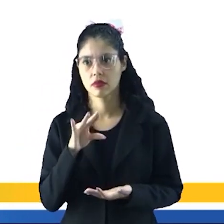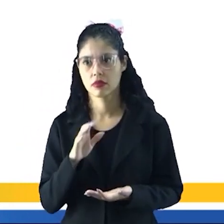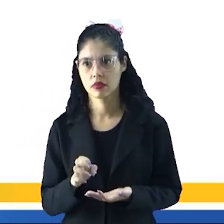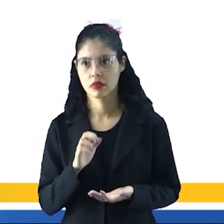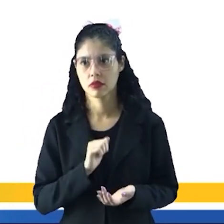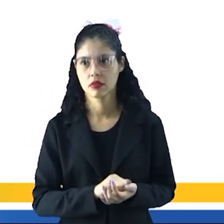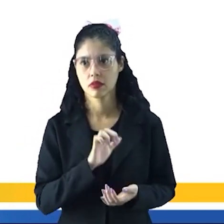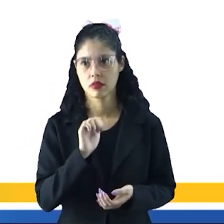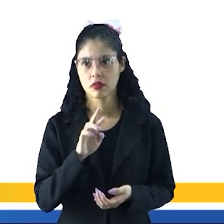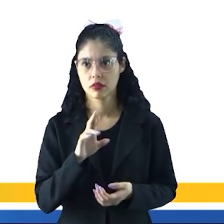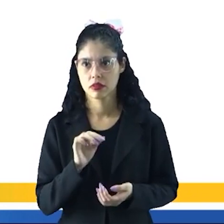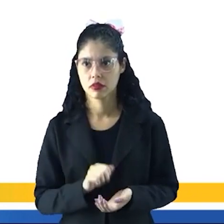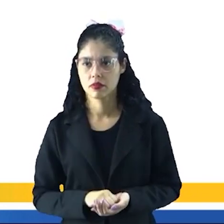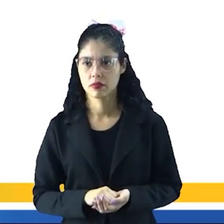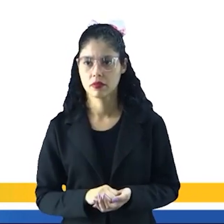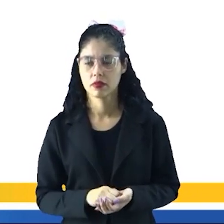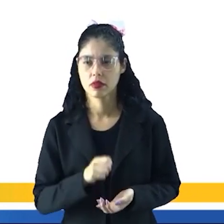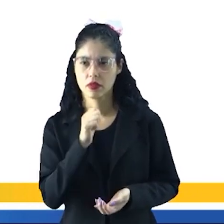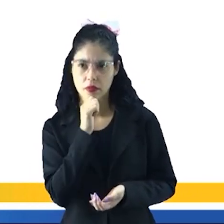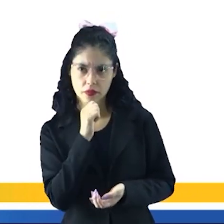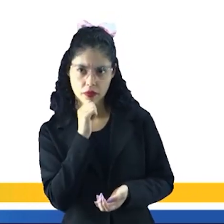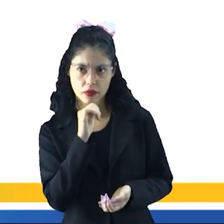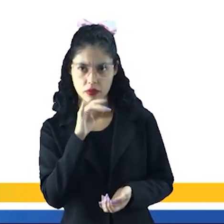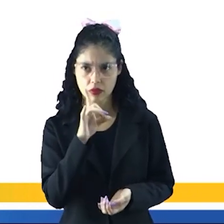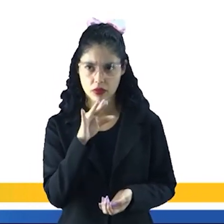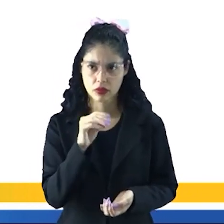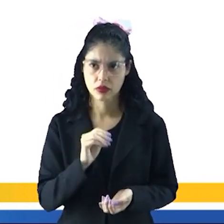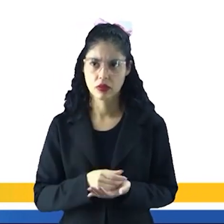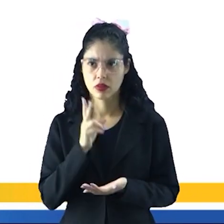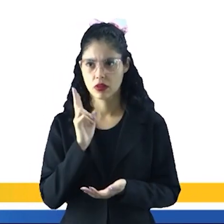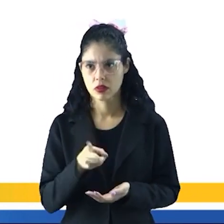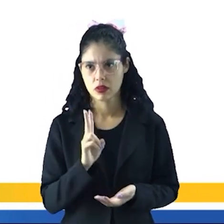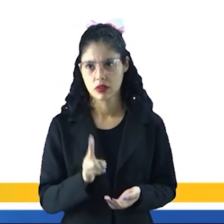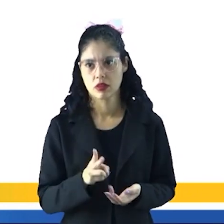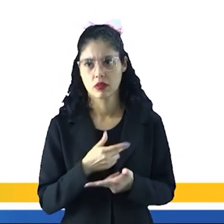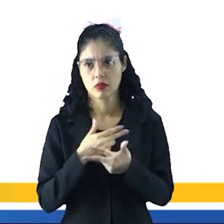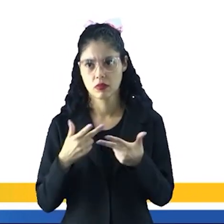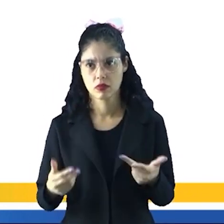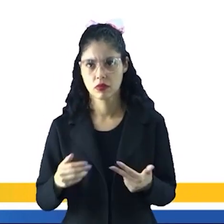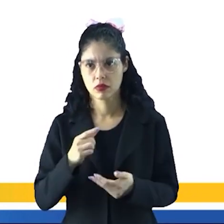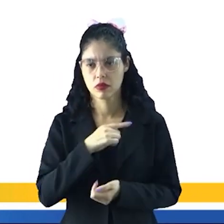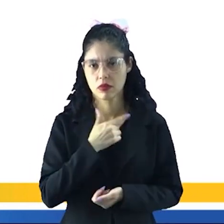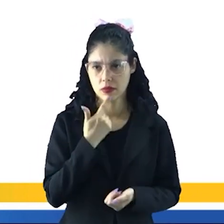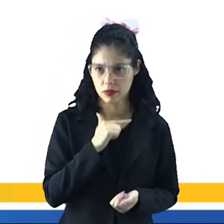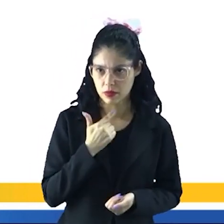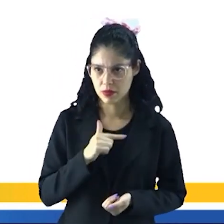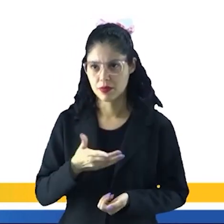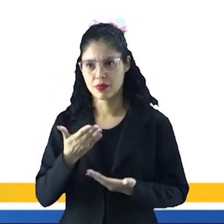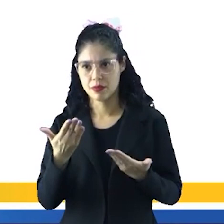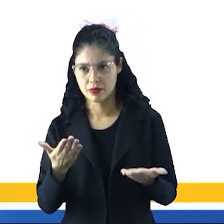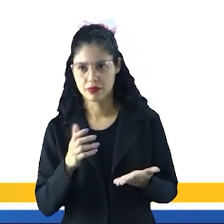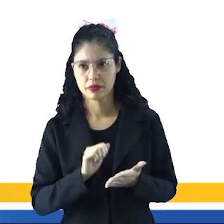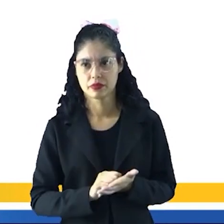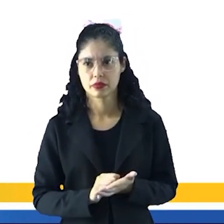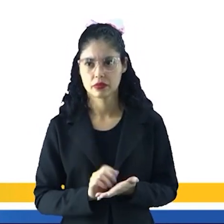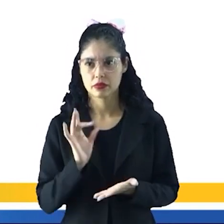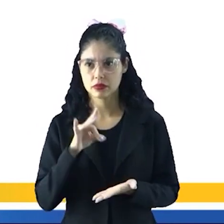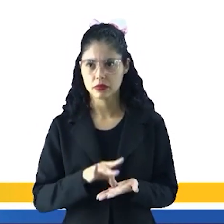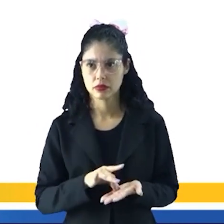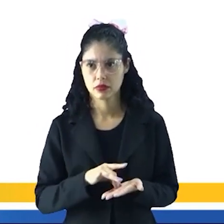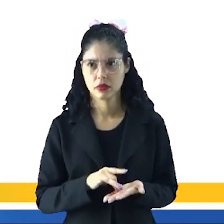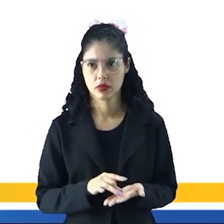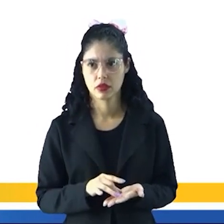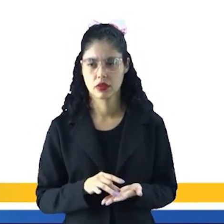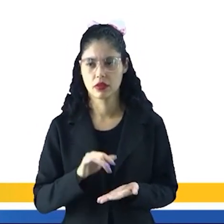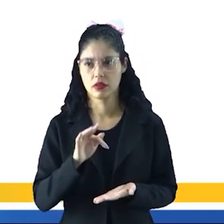vida inquietante e absurda. Tornou-se ídolo e, ao mesmo tempo, objeto de zombaria. Sua